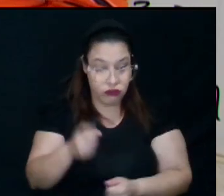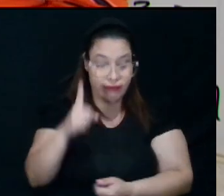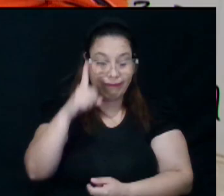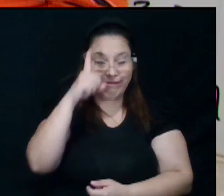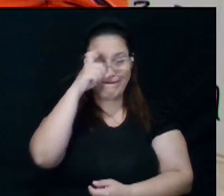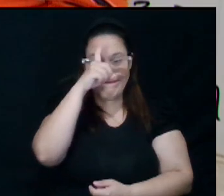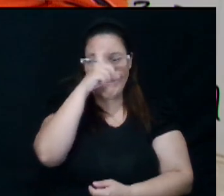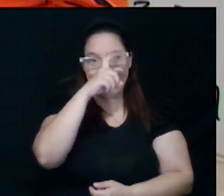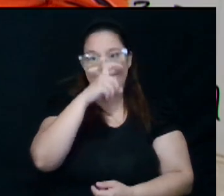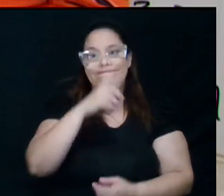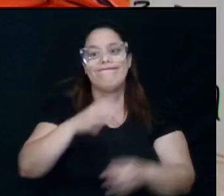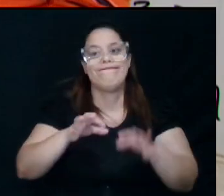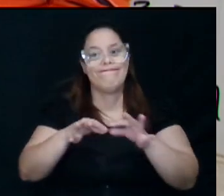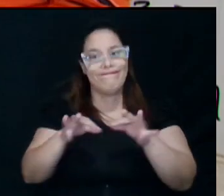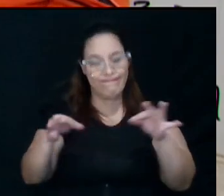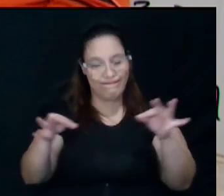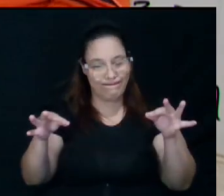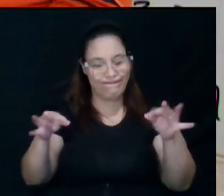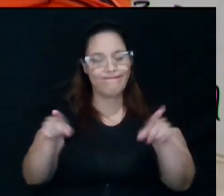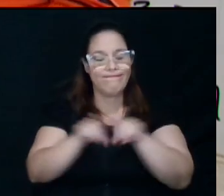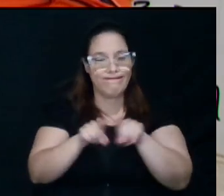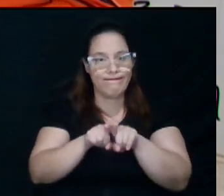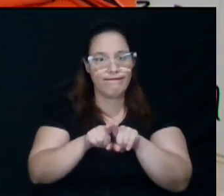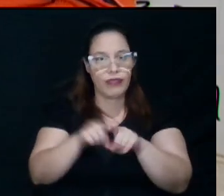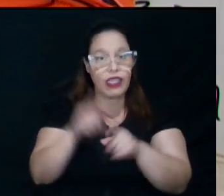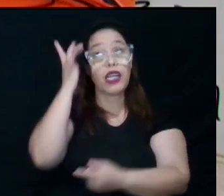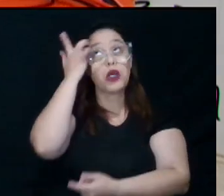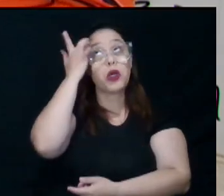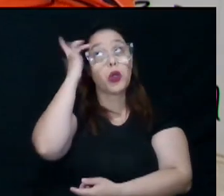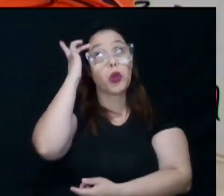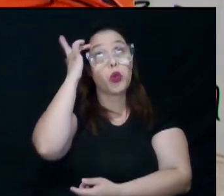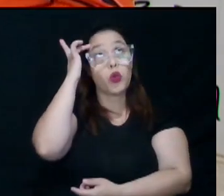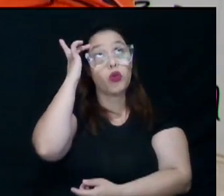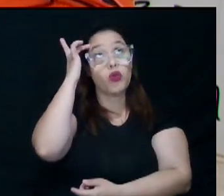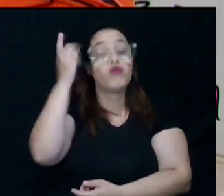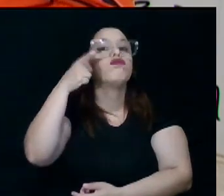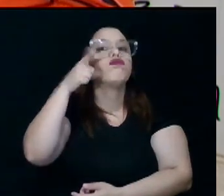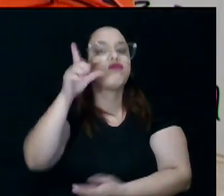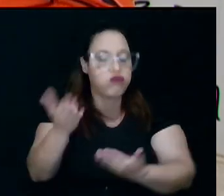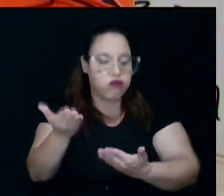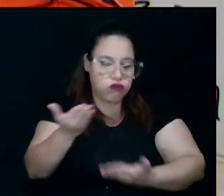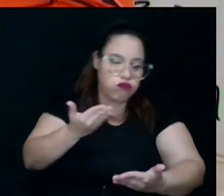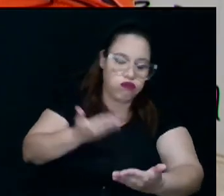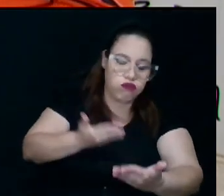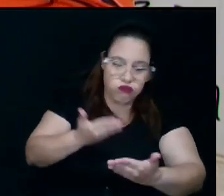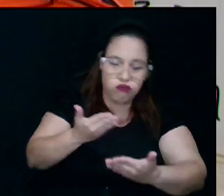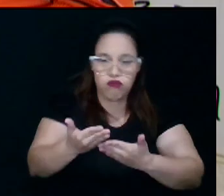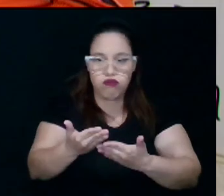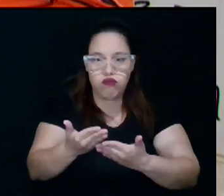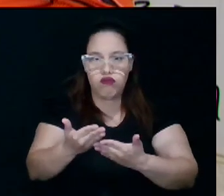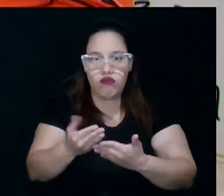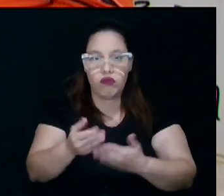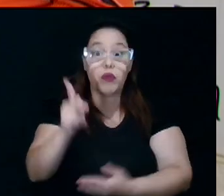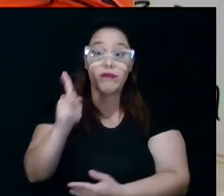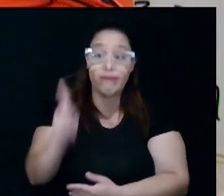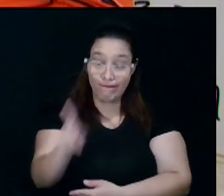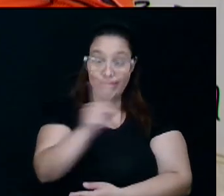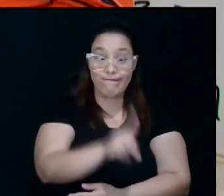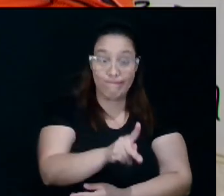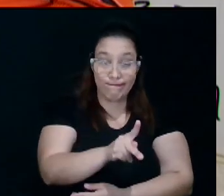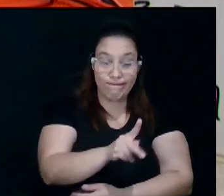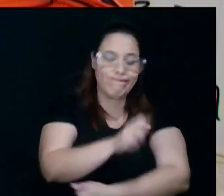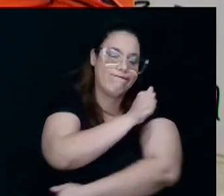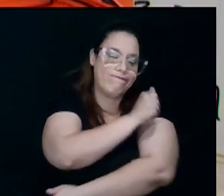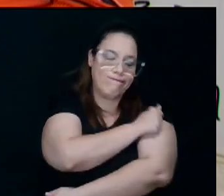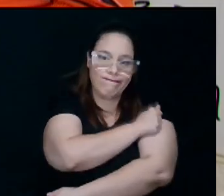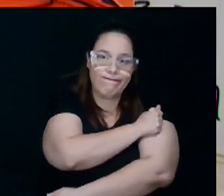também. Mas eu acho que a chave para conseguir contornar isso enquanto professor e enquanto aluno, achar